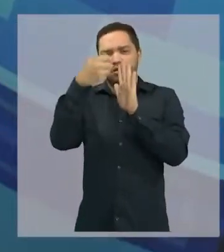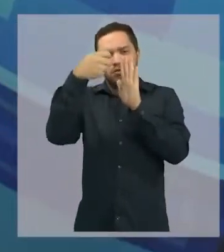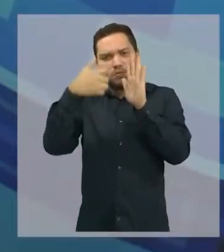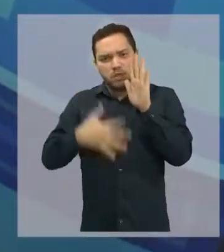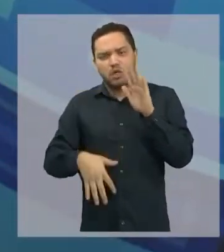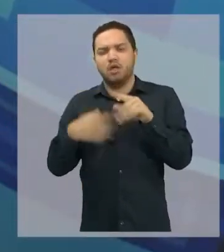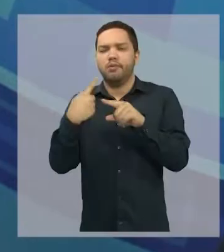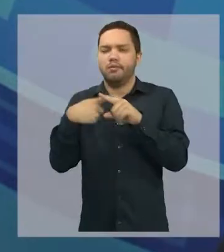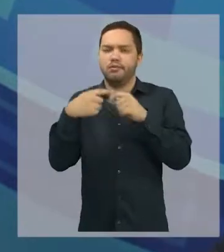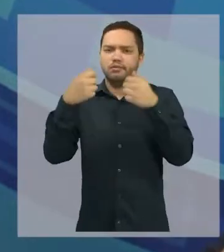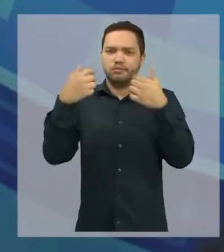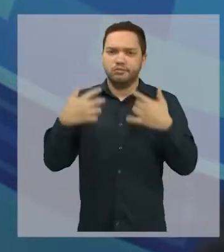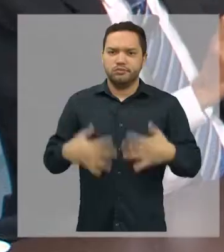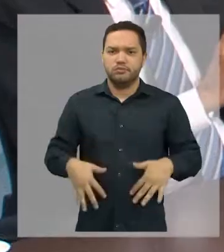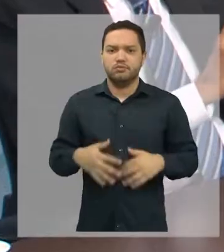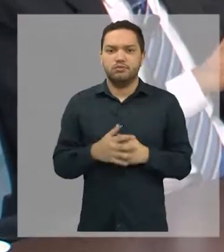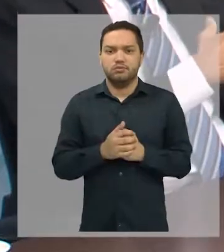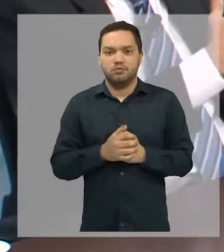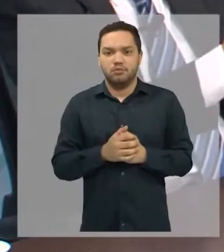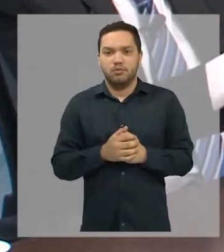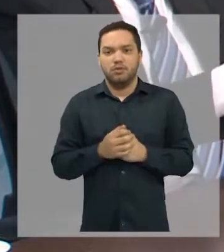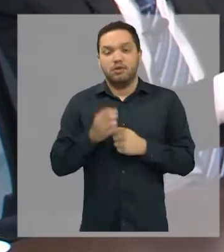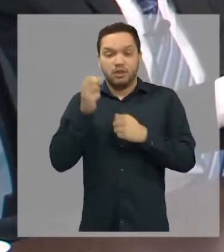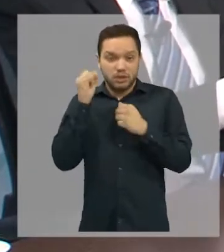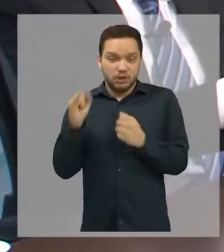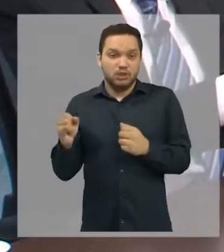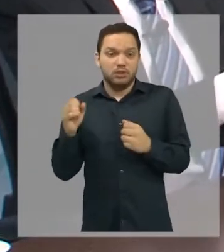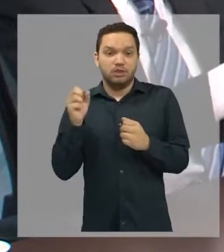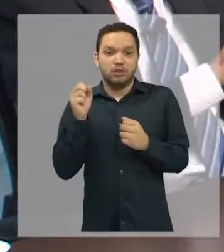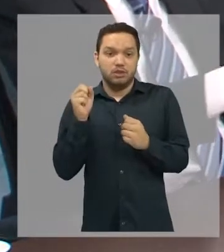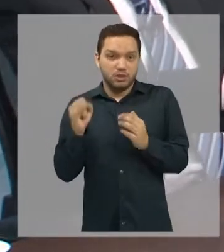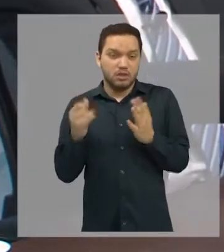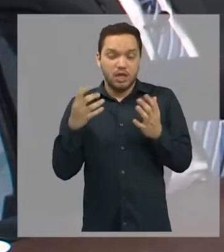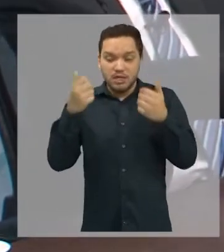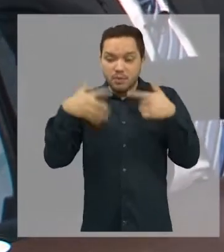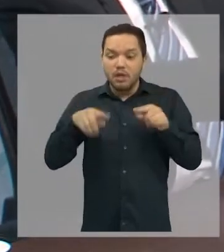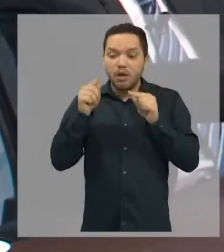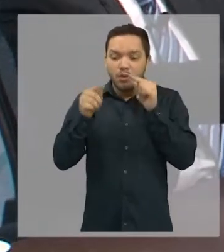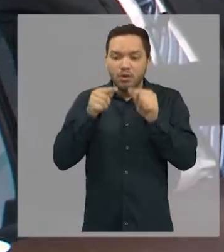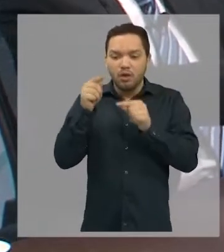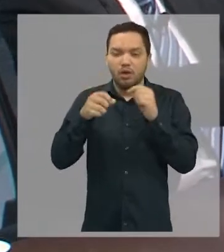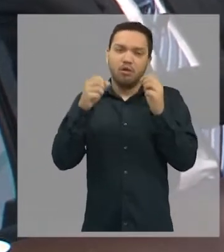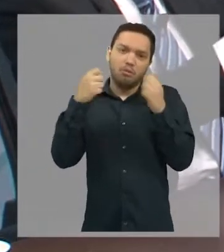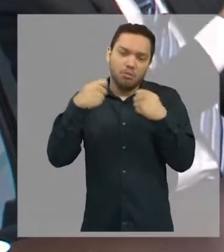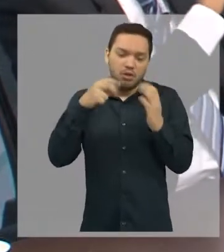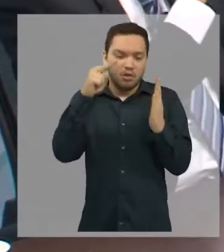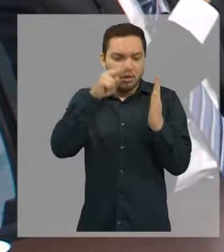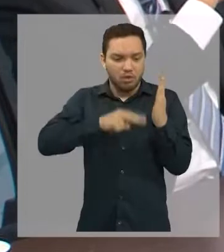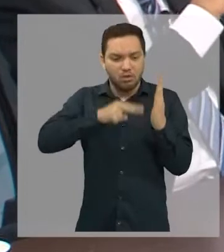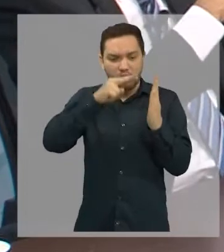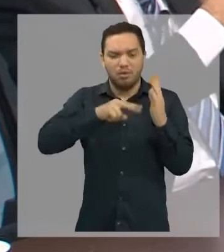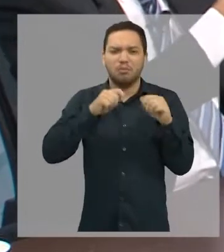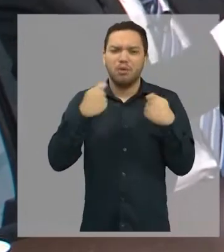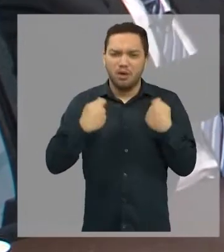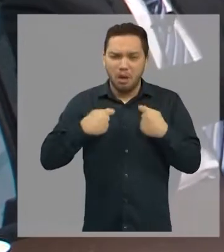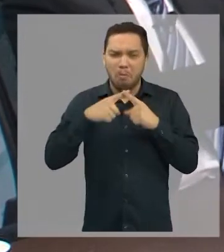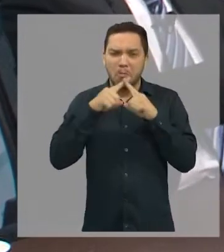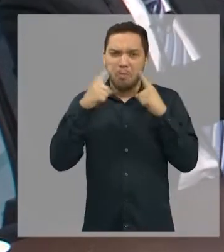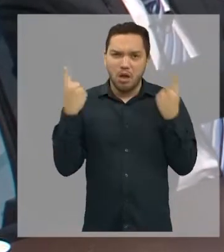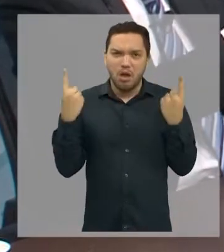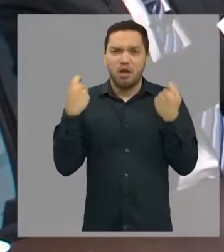fundamentos. Se esse diálogo é para explicar o que está acontecendo, vai na mensagem. Mas é